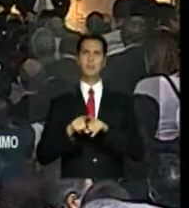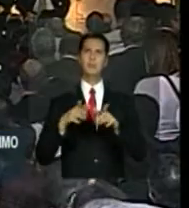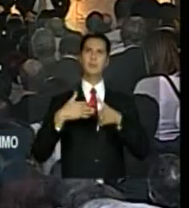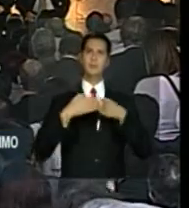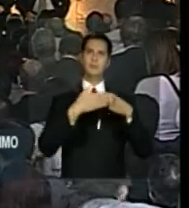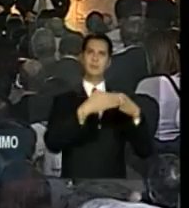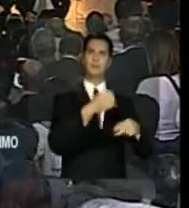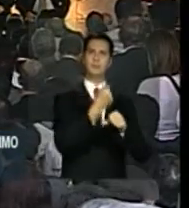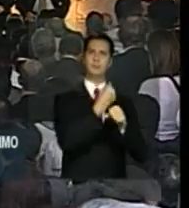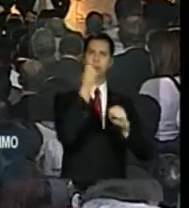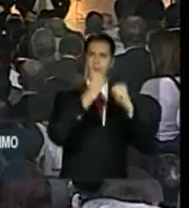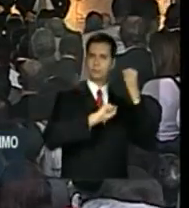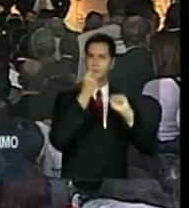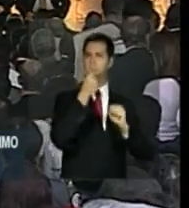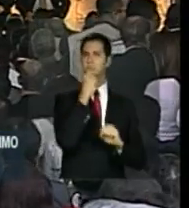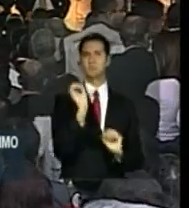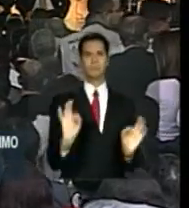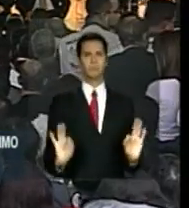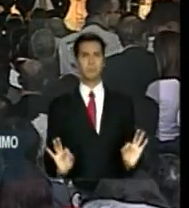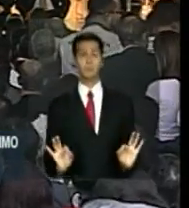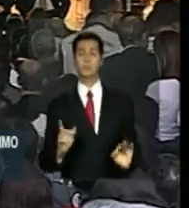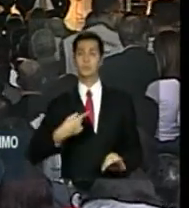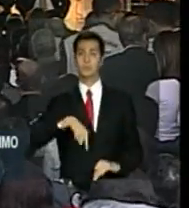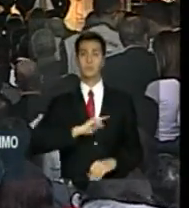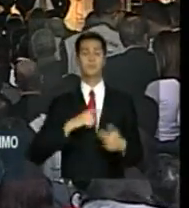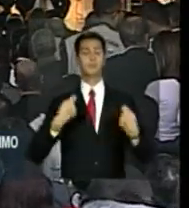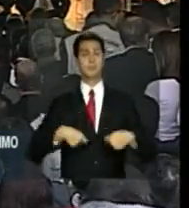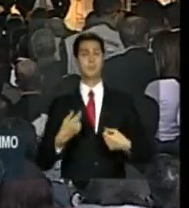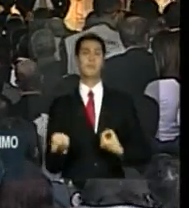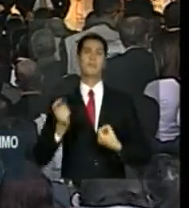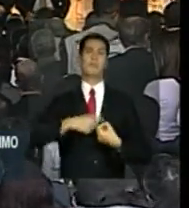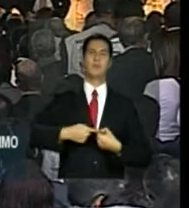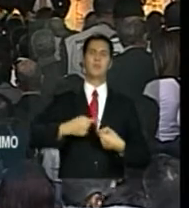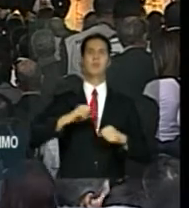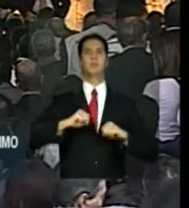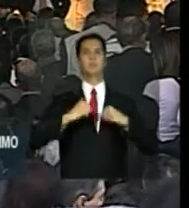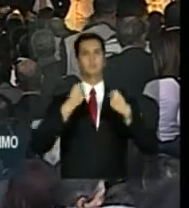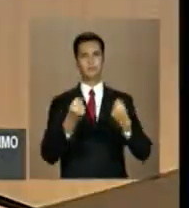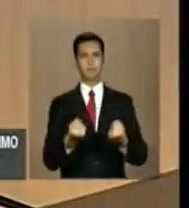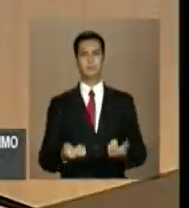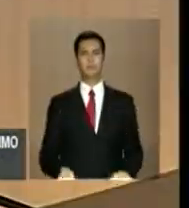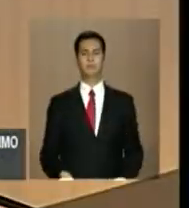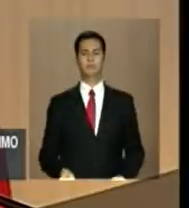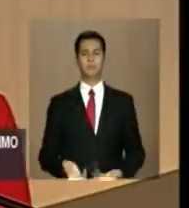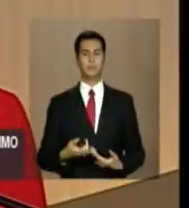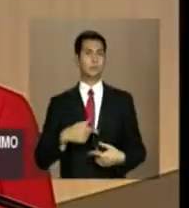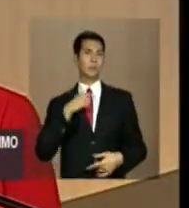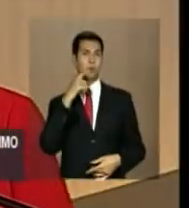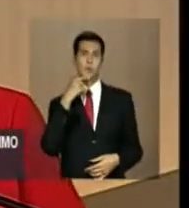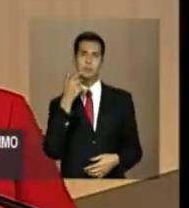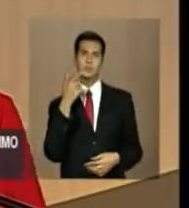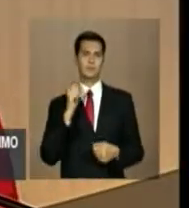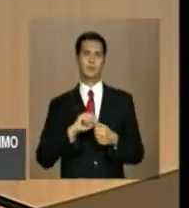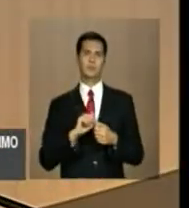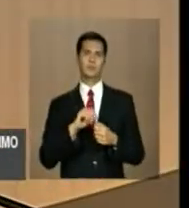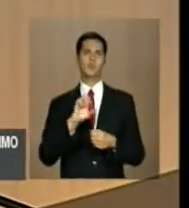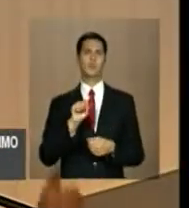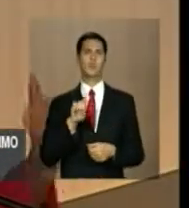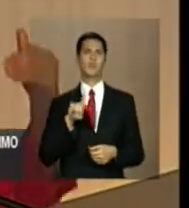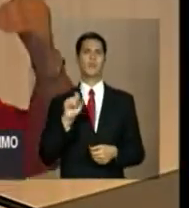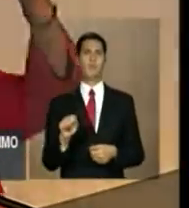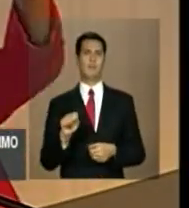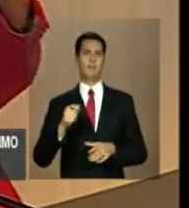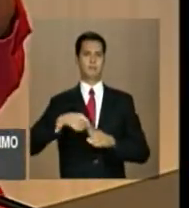naval, nós tivemos de reconstruí-la. E enquanto você reconstrói, você não consegue produzir sonda. Então, uma